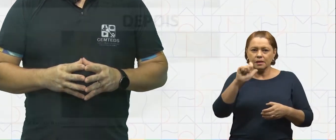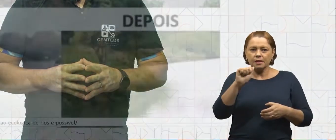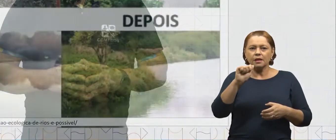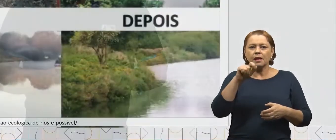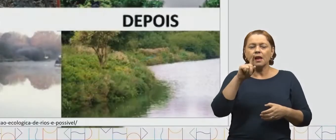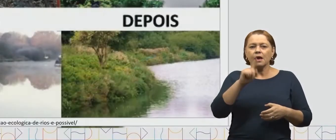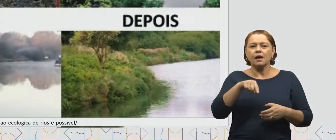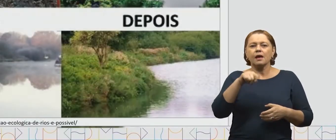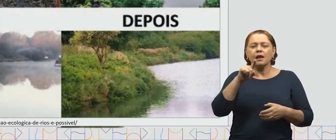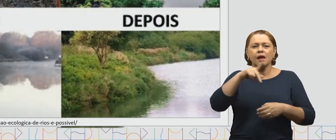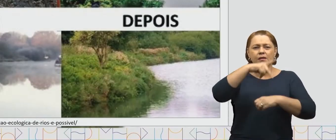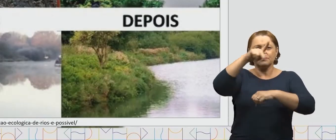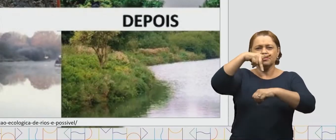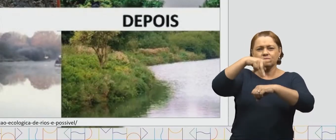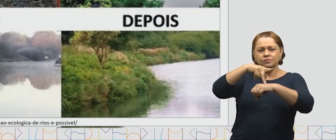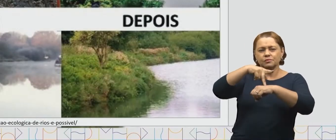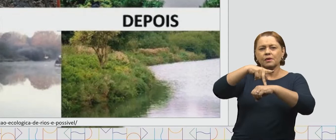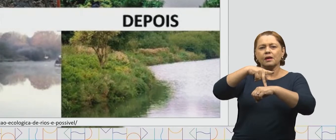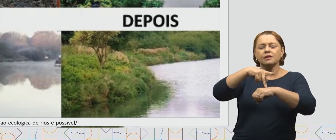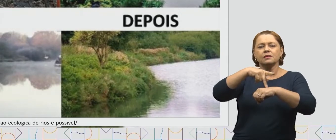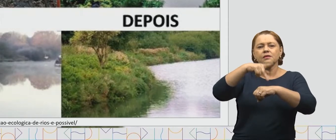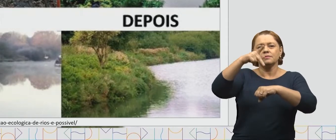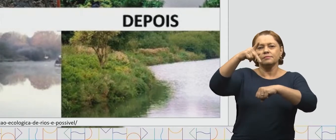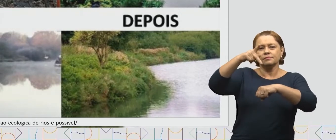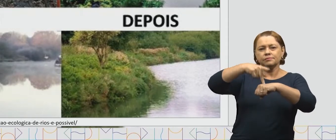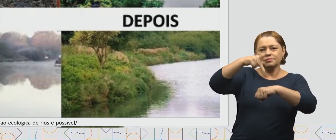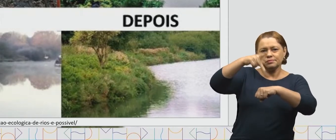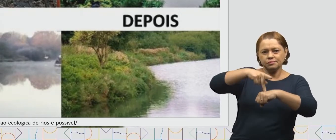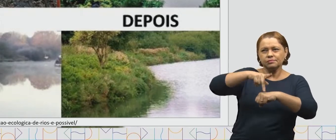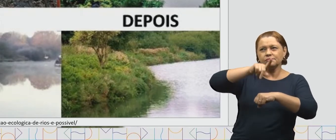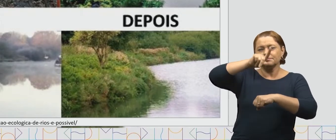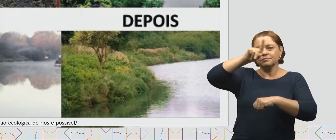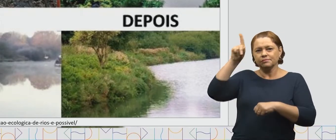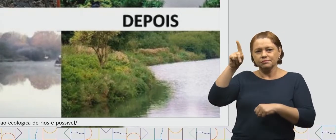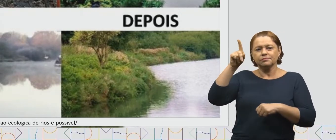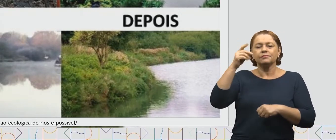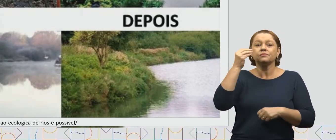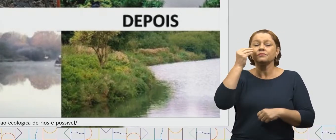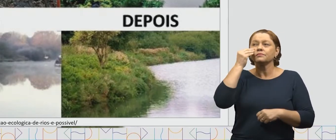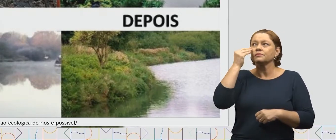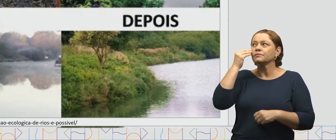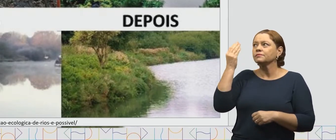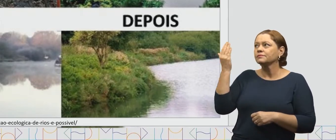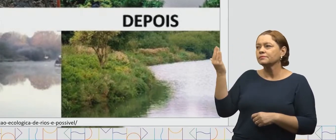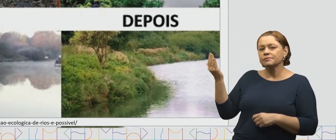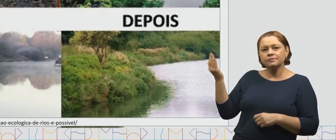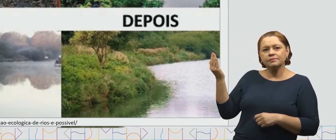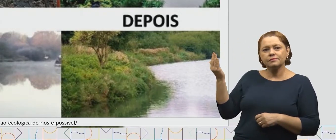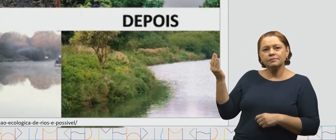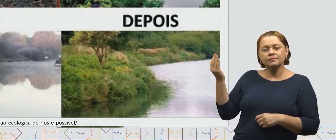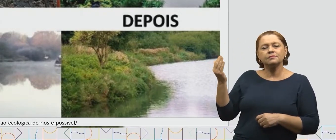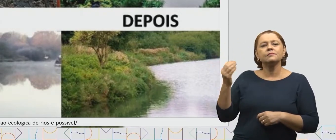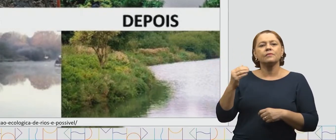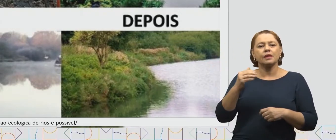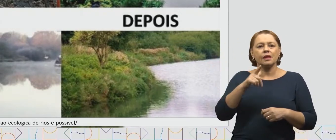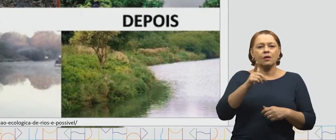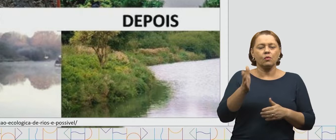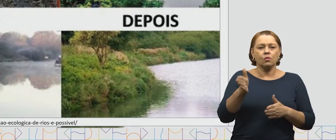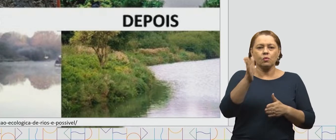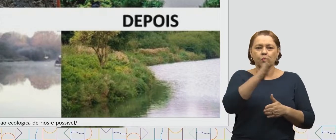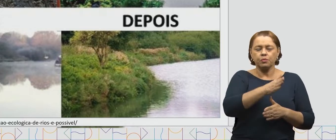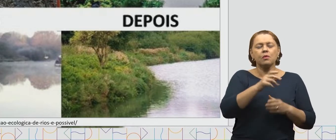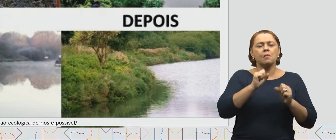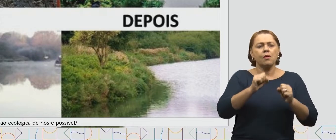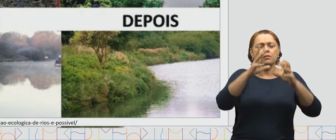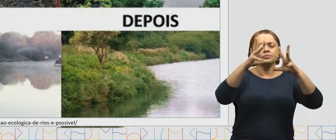Filipinas. As técnicas em pequena escala, como iremos observar na imagem, pode ter um menor custo, pois o